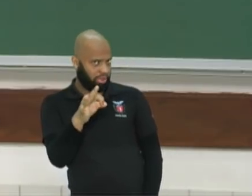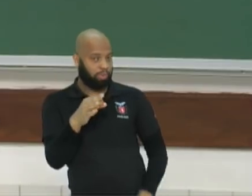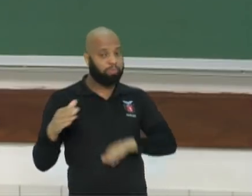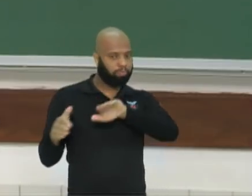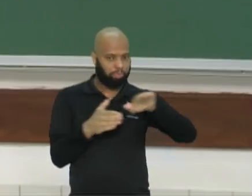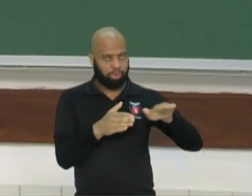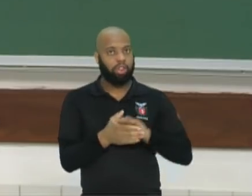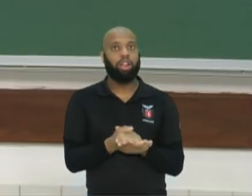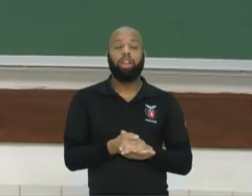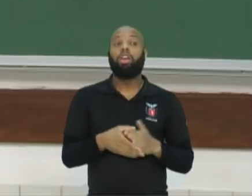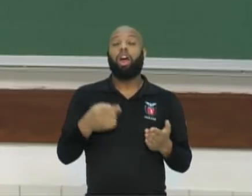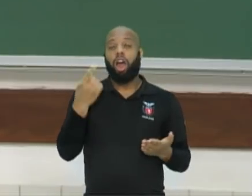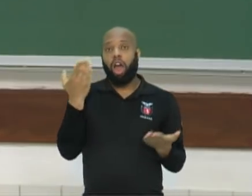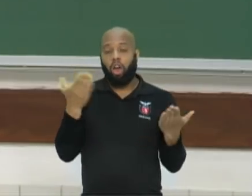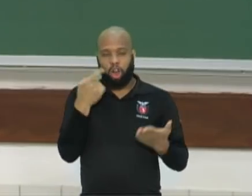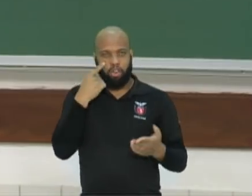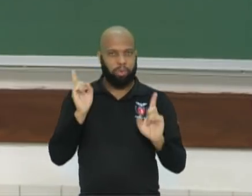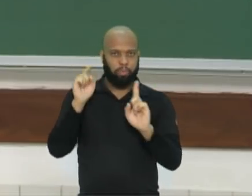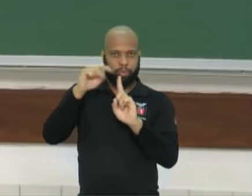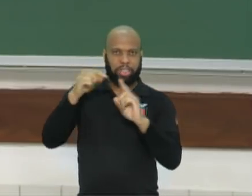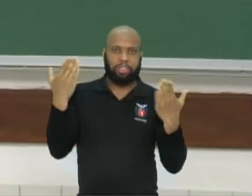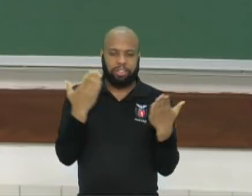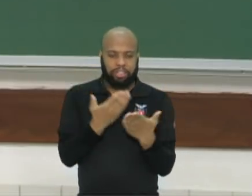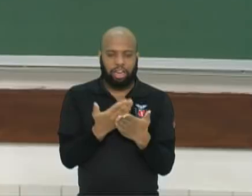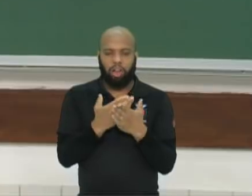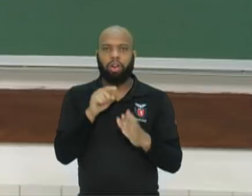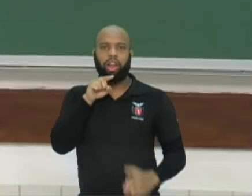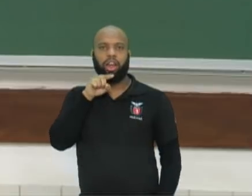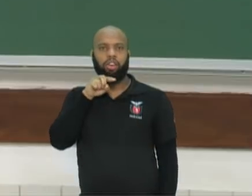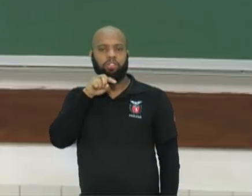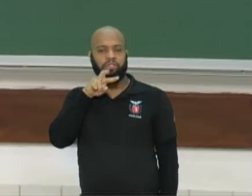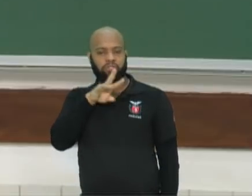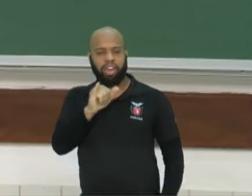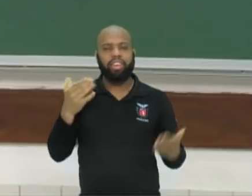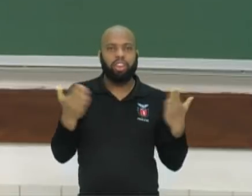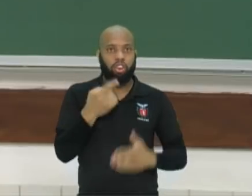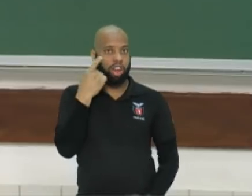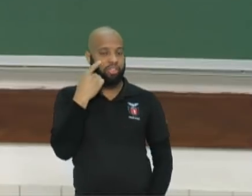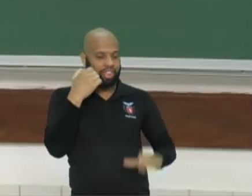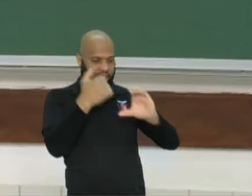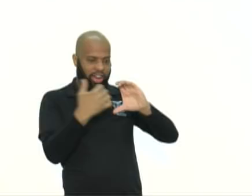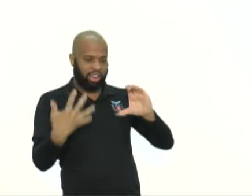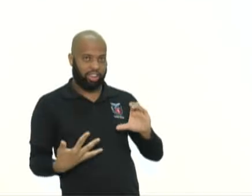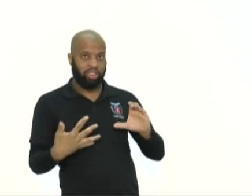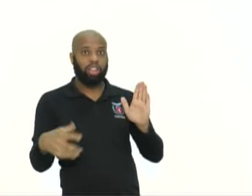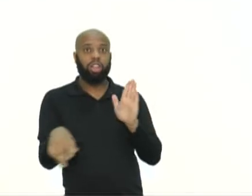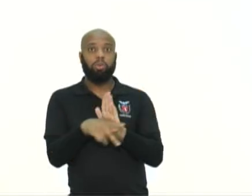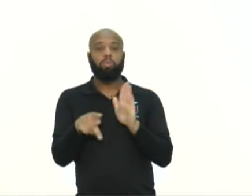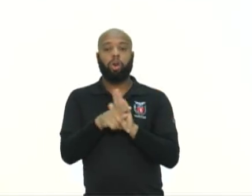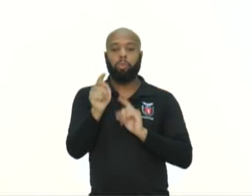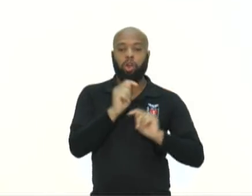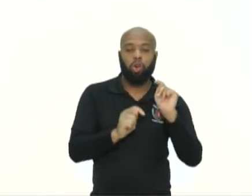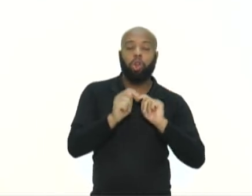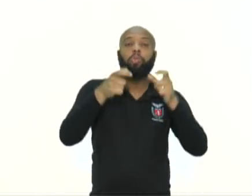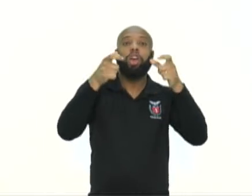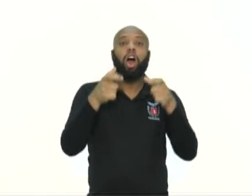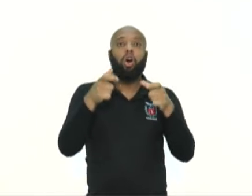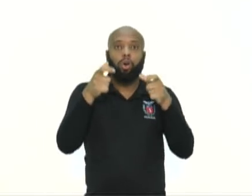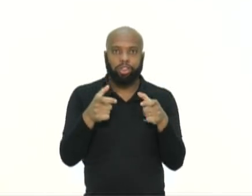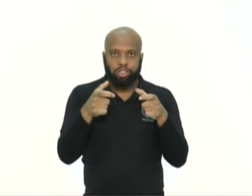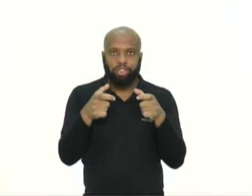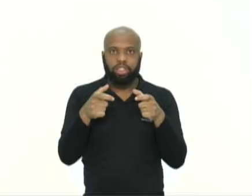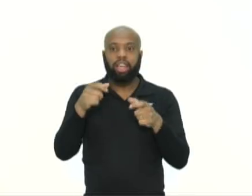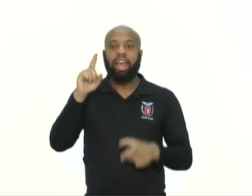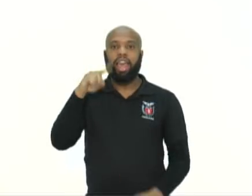importantes, vamos lá para o objetivo da nossa aula ali: identificar as principais características socioeconômicas da região Centro-Oeste,